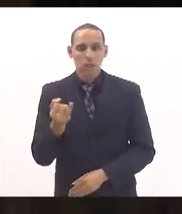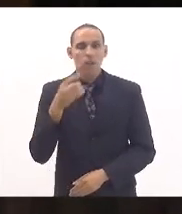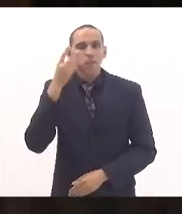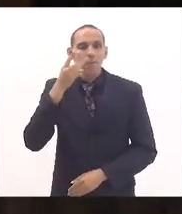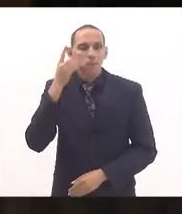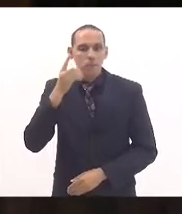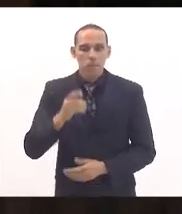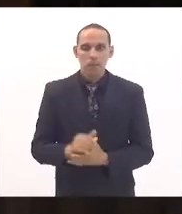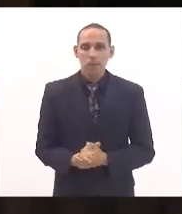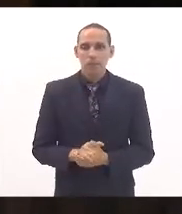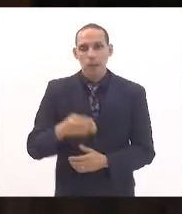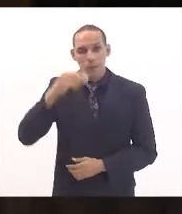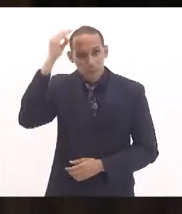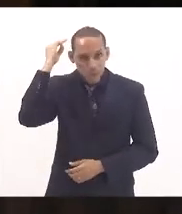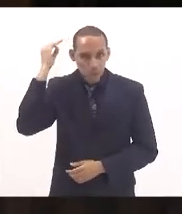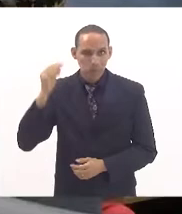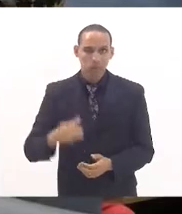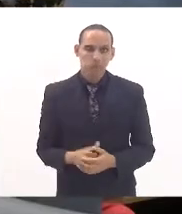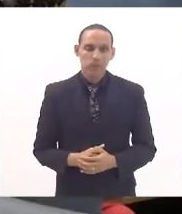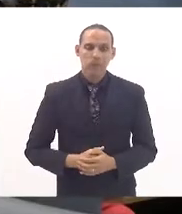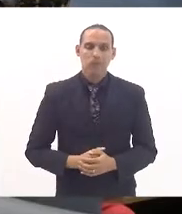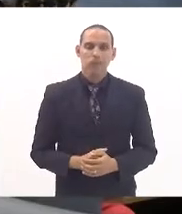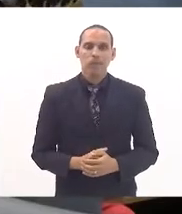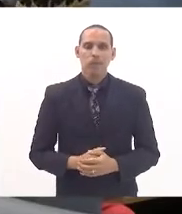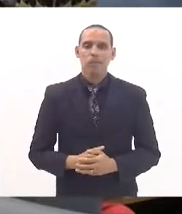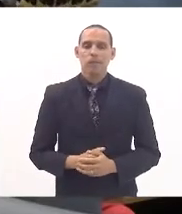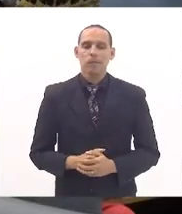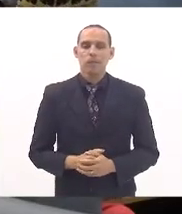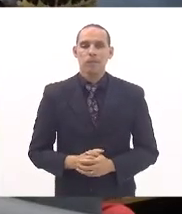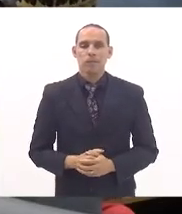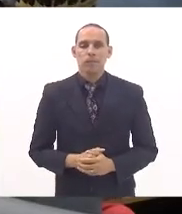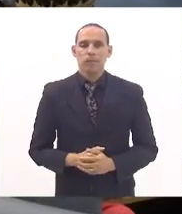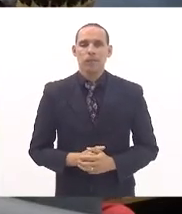deputado Márcio Pacheco.